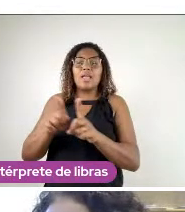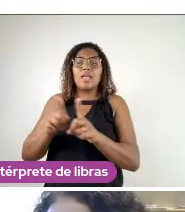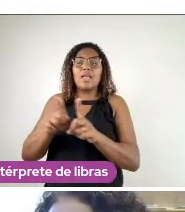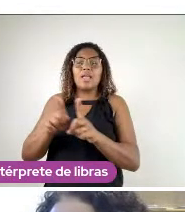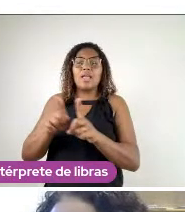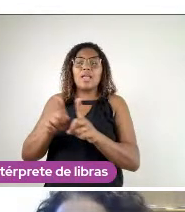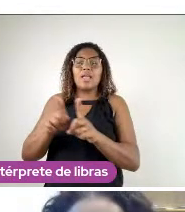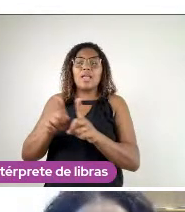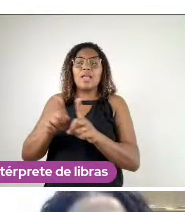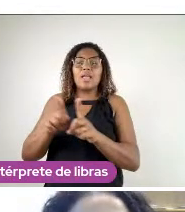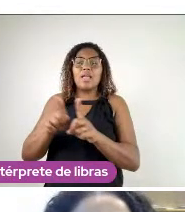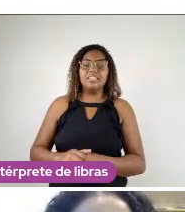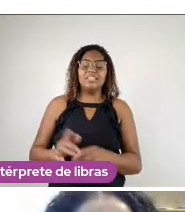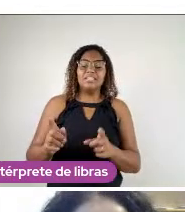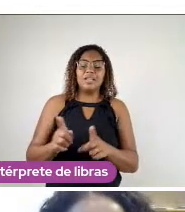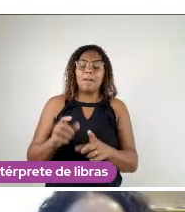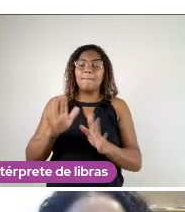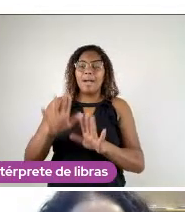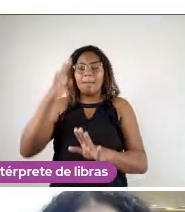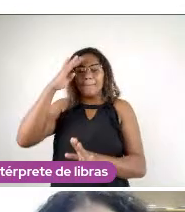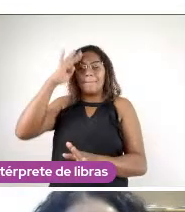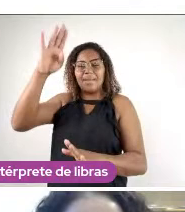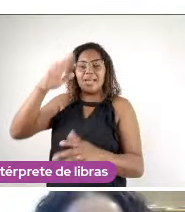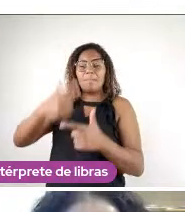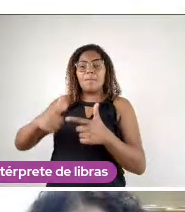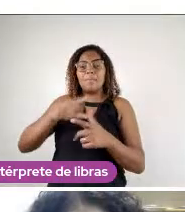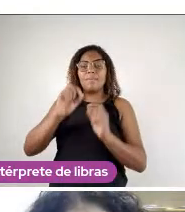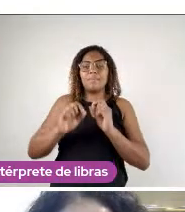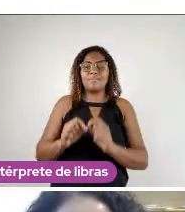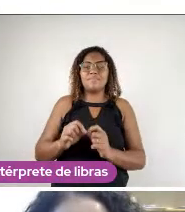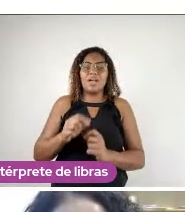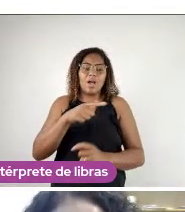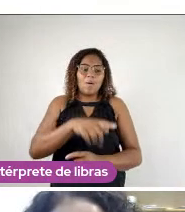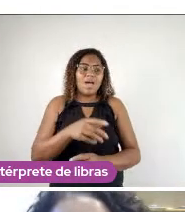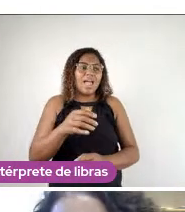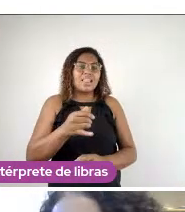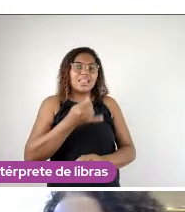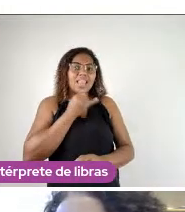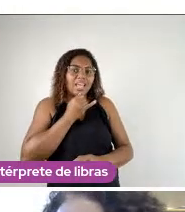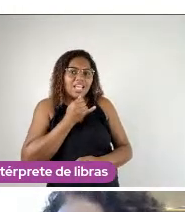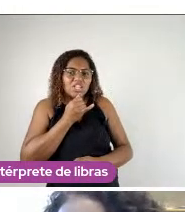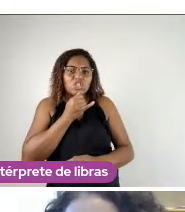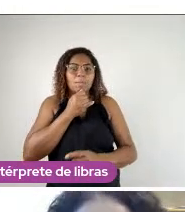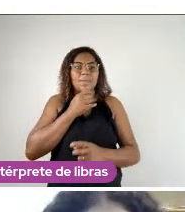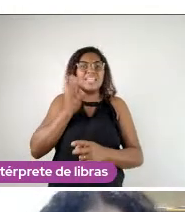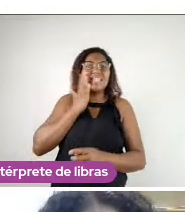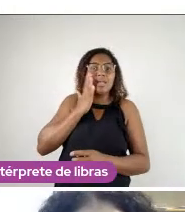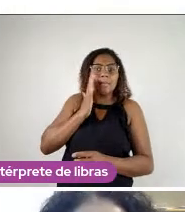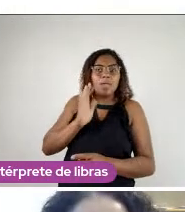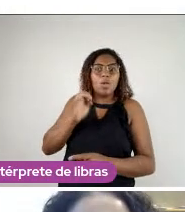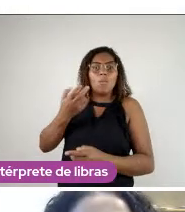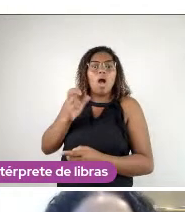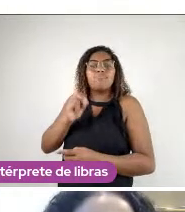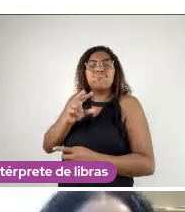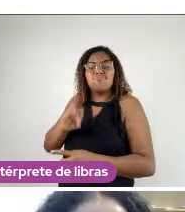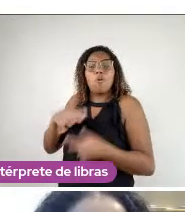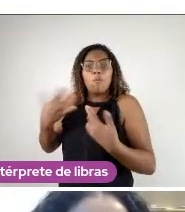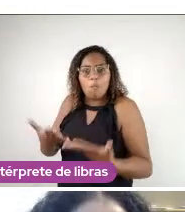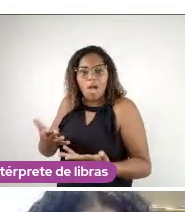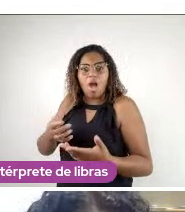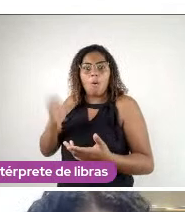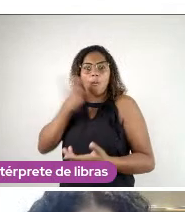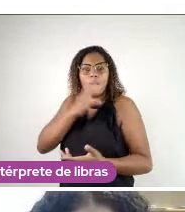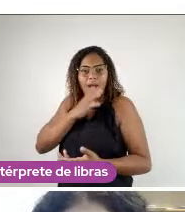tróficas. Mas o principal problema é que, nesse momento, não existe um teste para detecção das ciguatoxinas de maneira